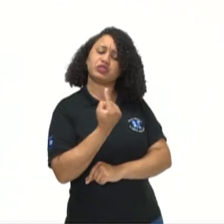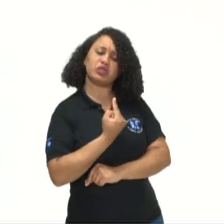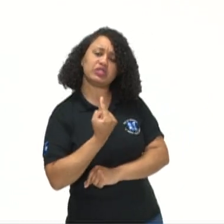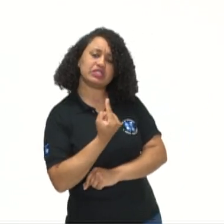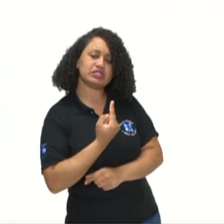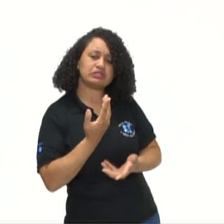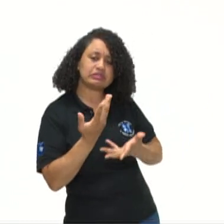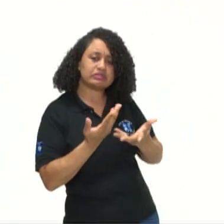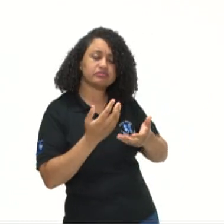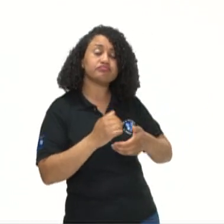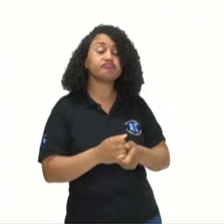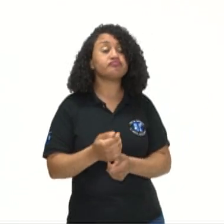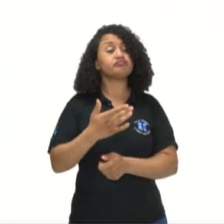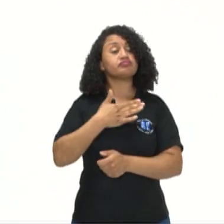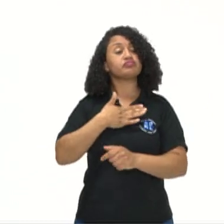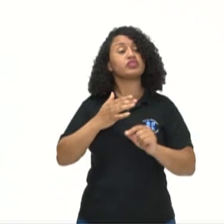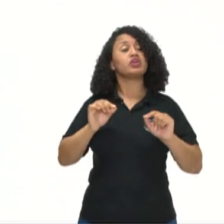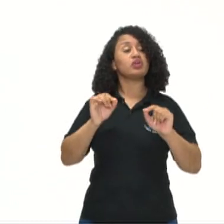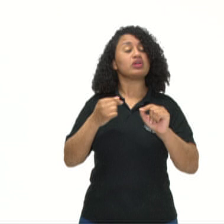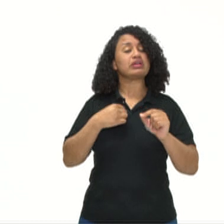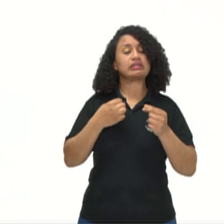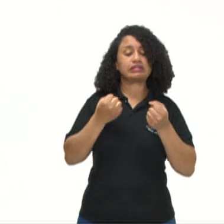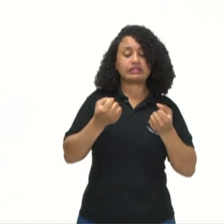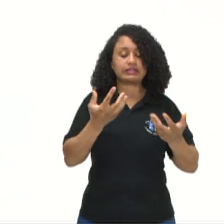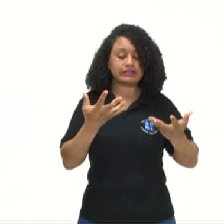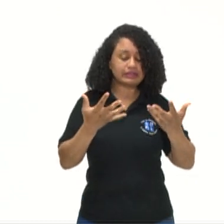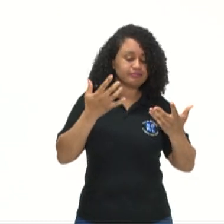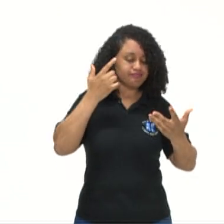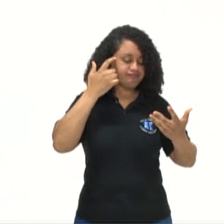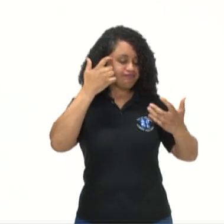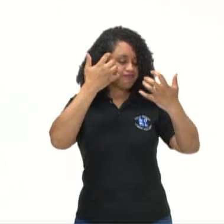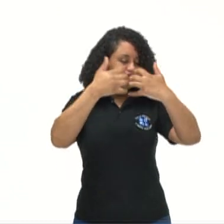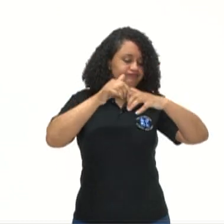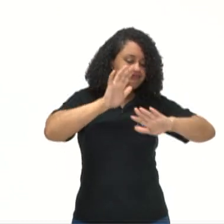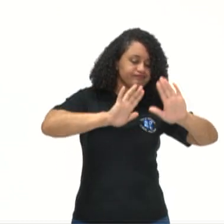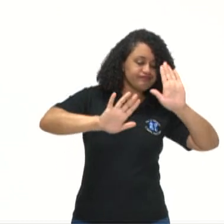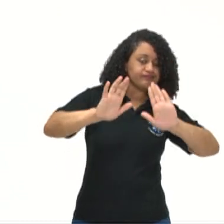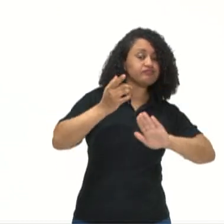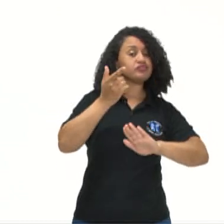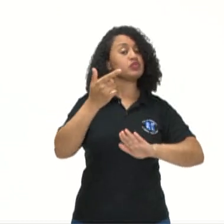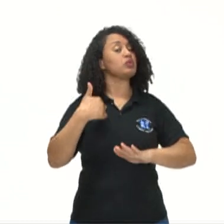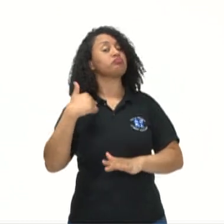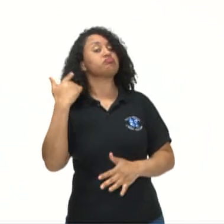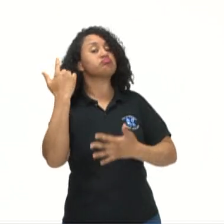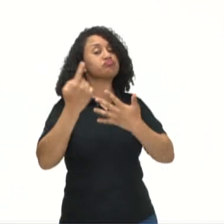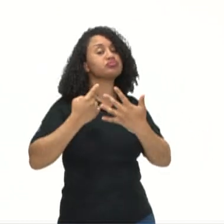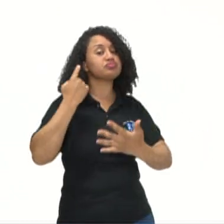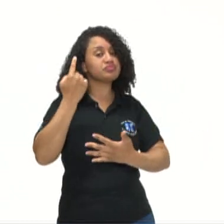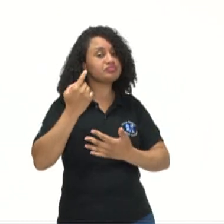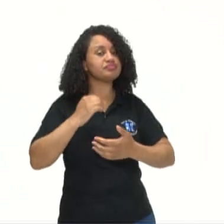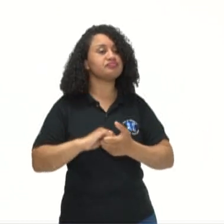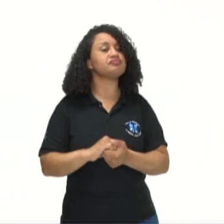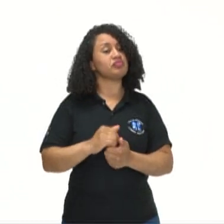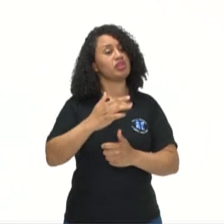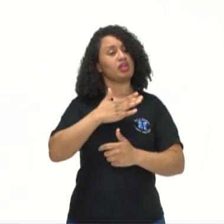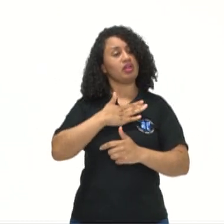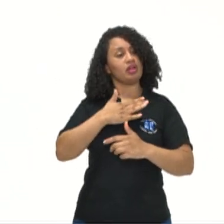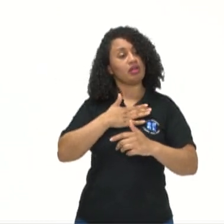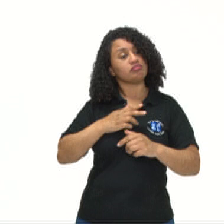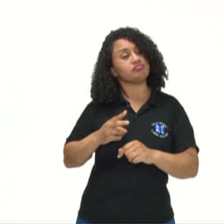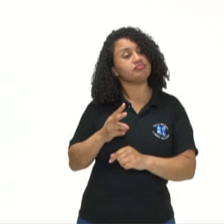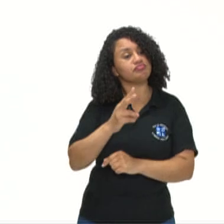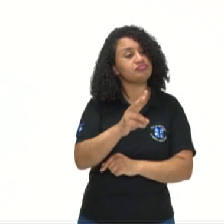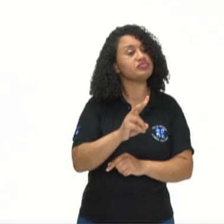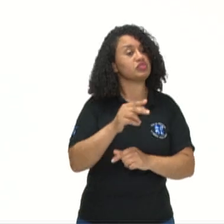solidão. Uma parte de mim pesa, pondera, outra parte delira. Uma parte de mim é